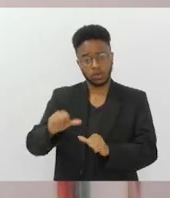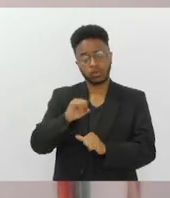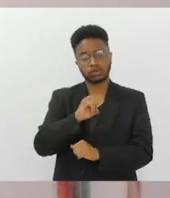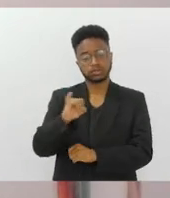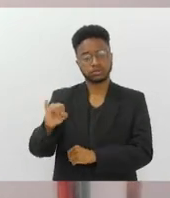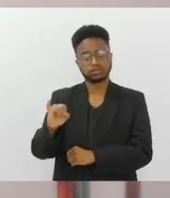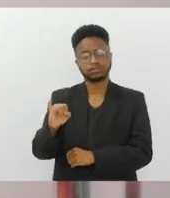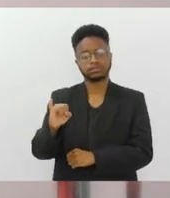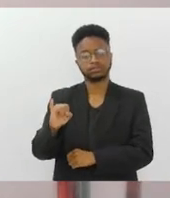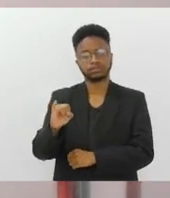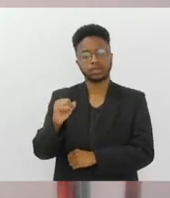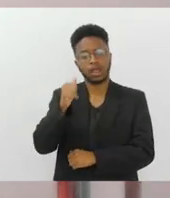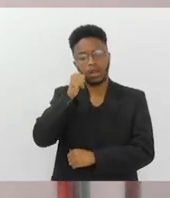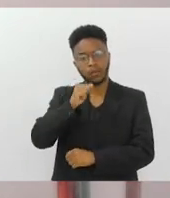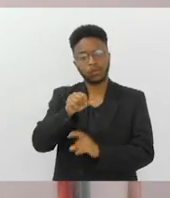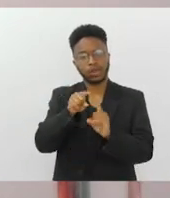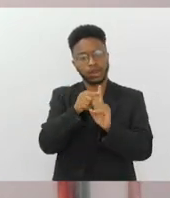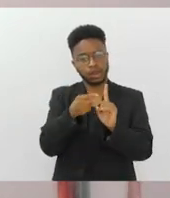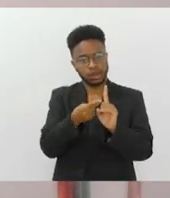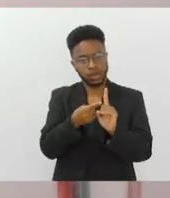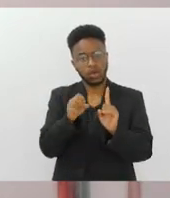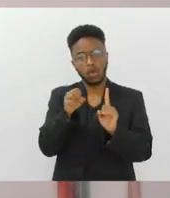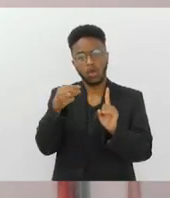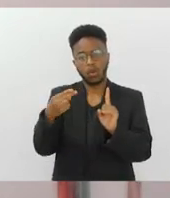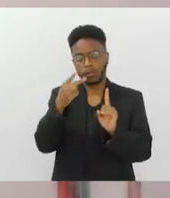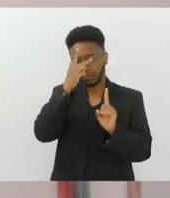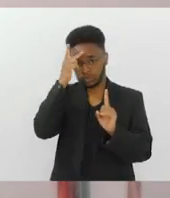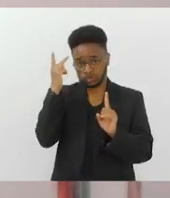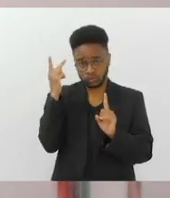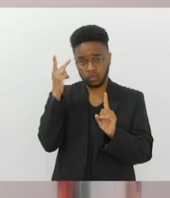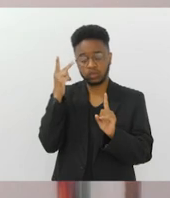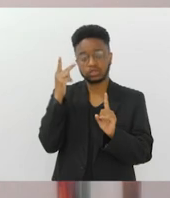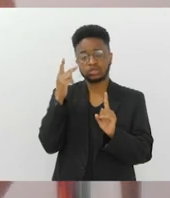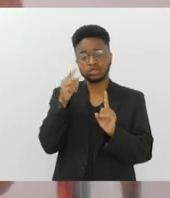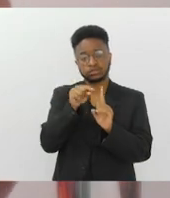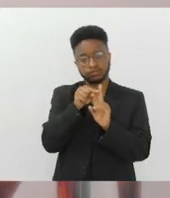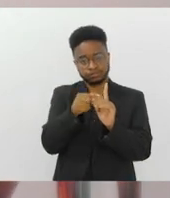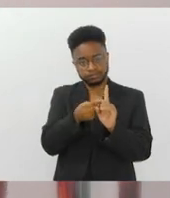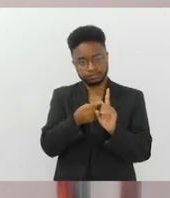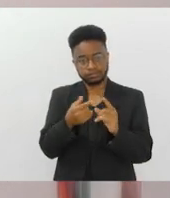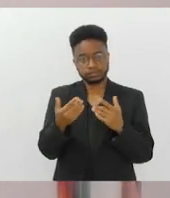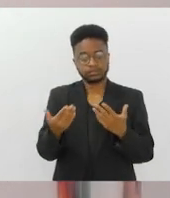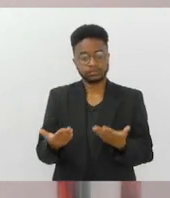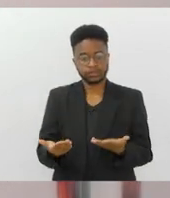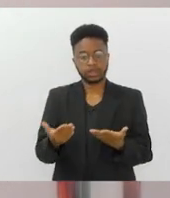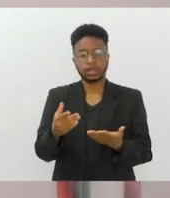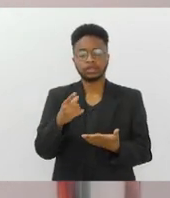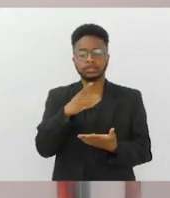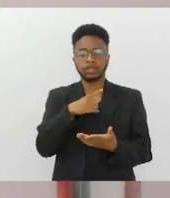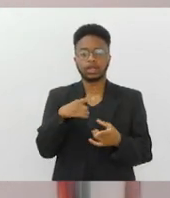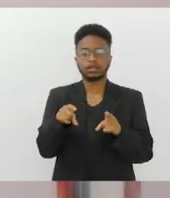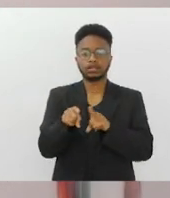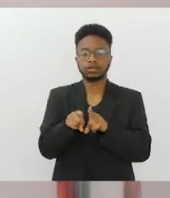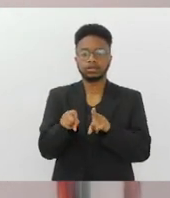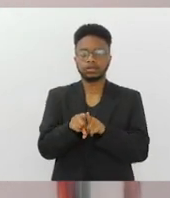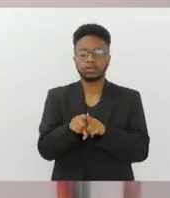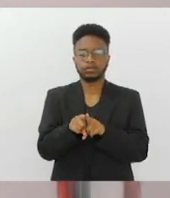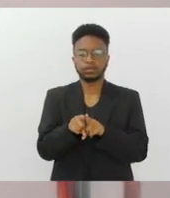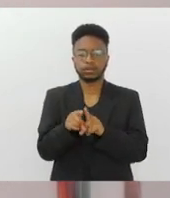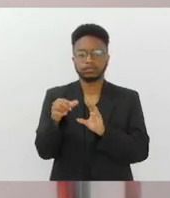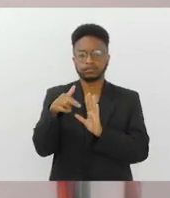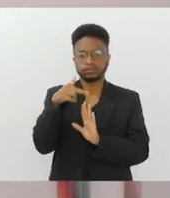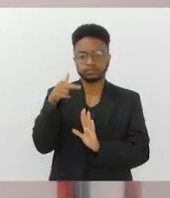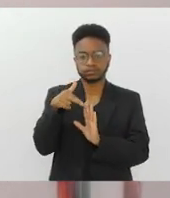falando de mulheres nutrizes, de pessoas nutrizes. Então, a gente tem uma parte dessa